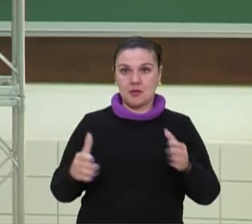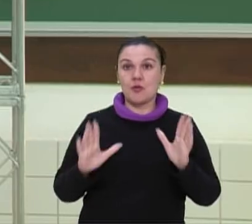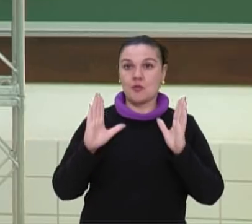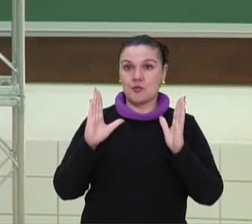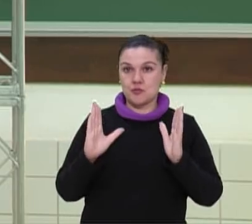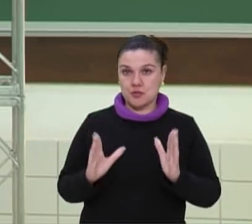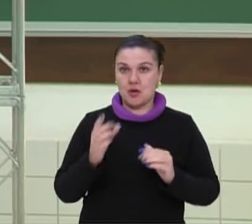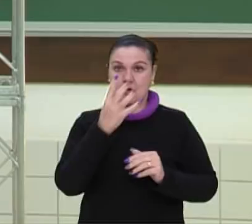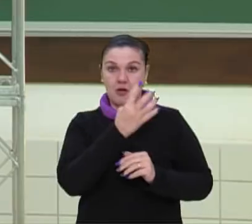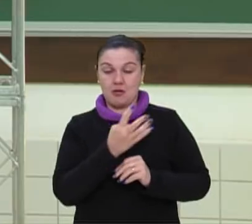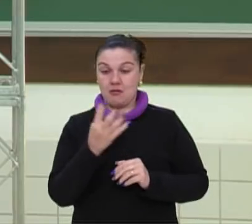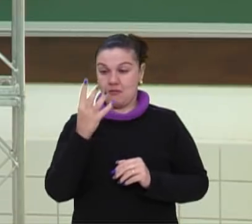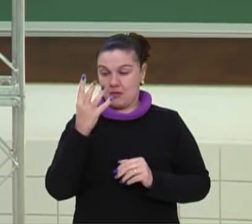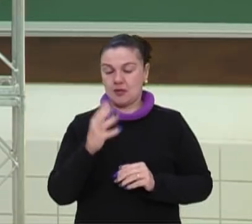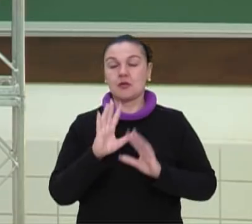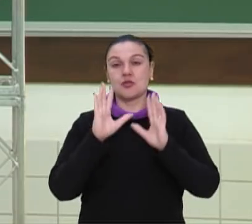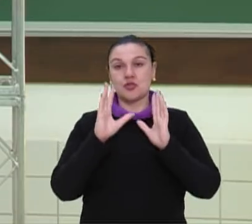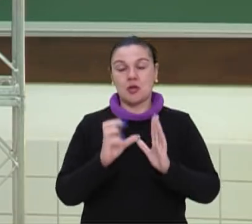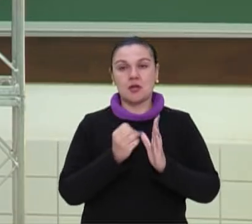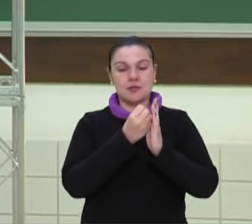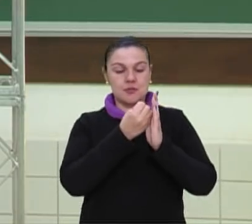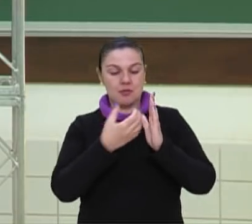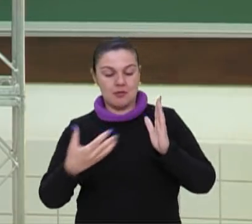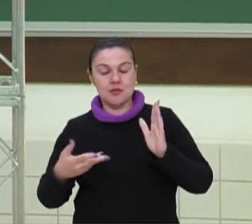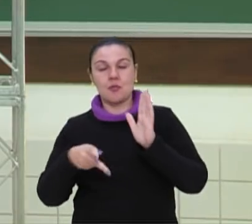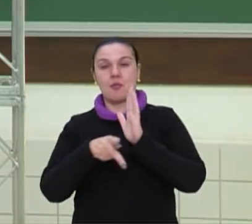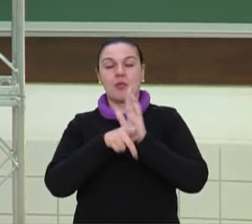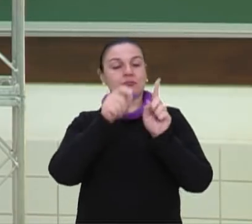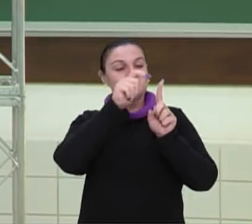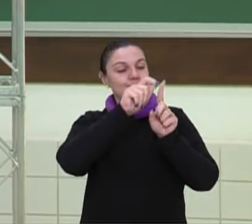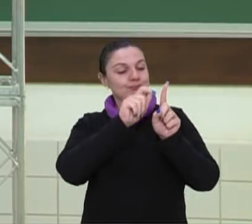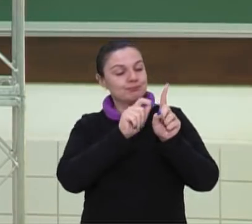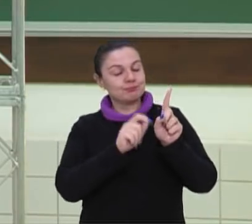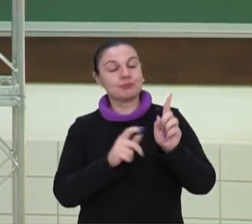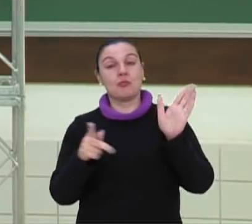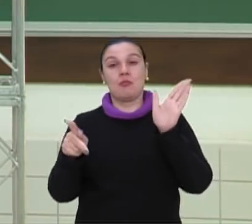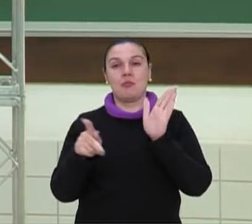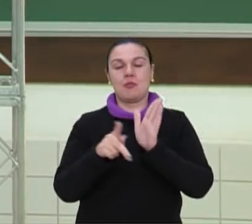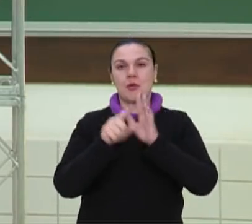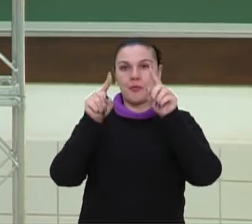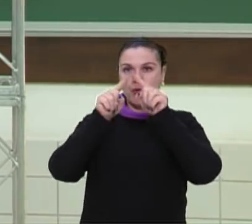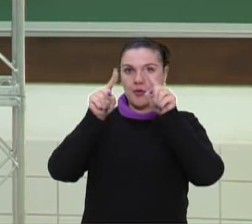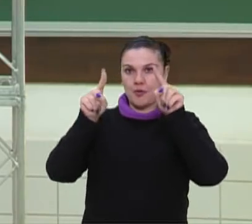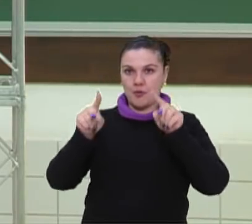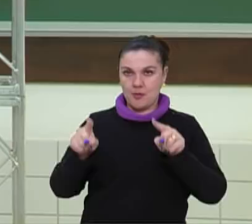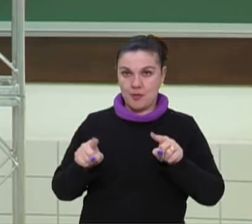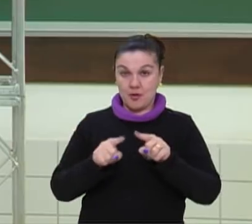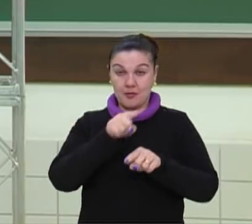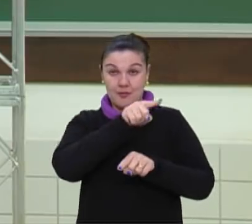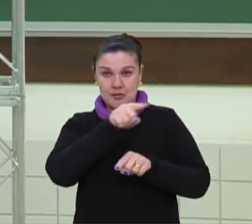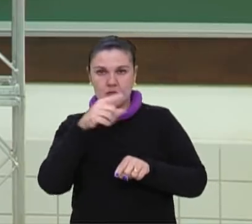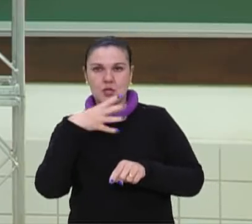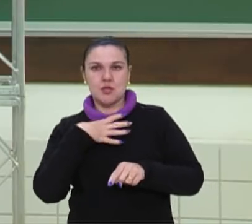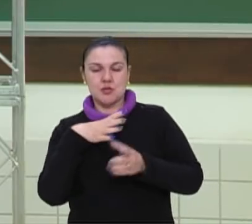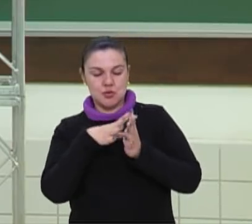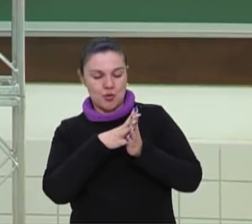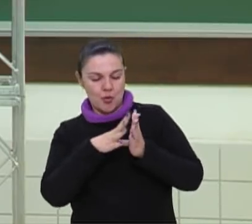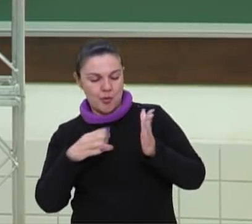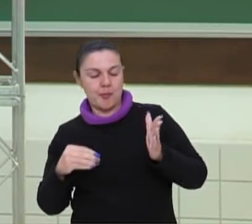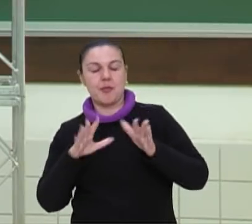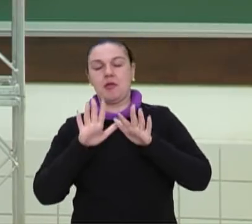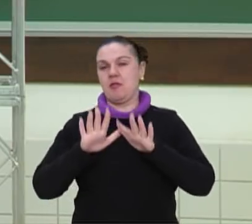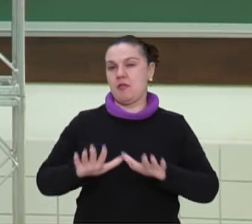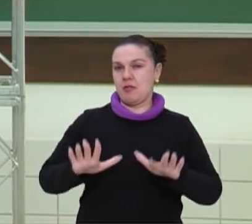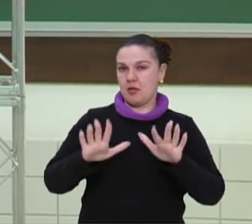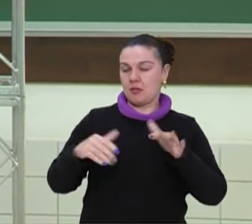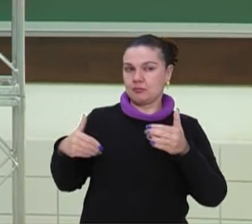estamos definindo as características, os elementos de um quadrilátero, tá? Anotem aí com calma, né, para vocês